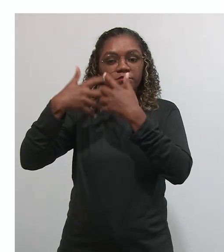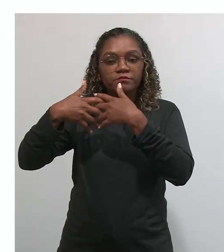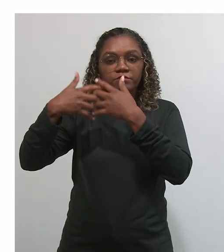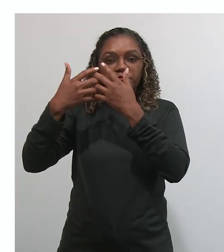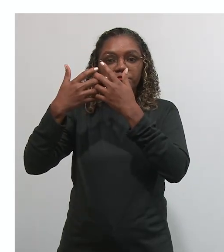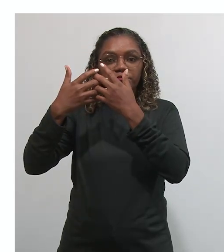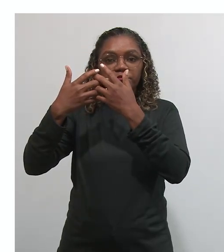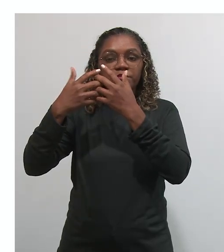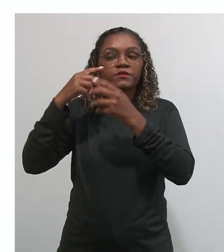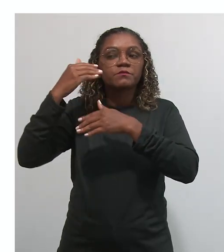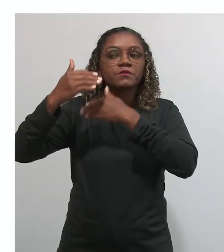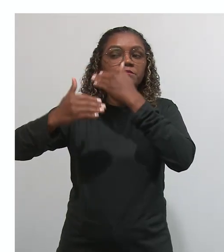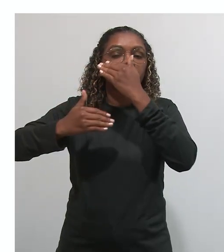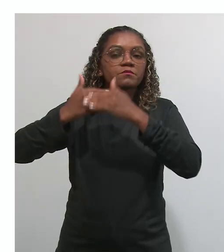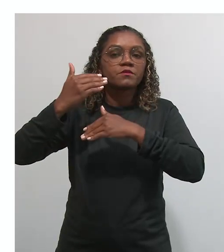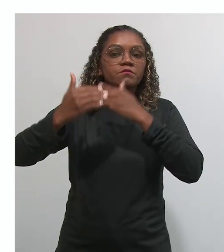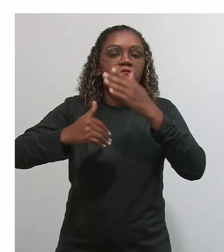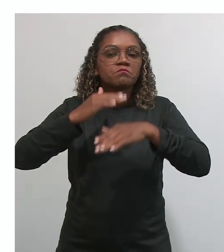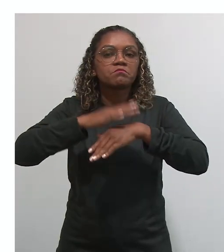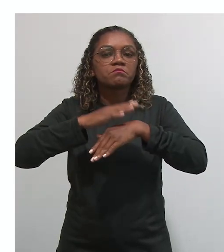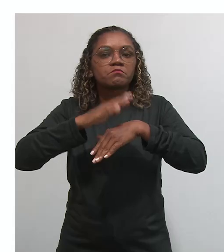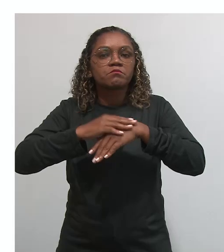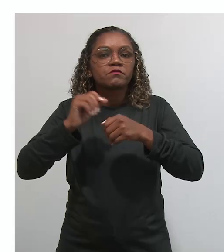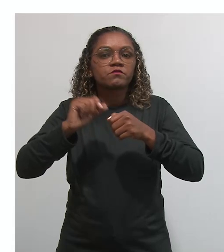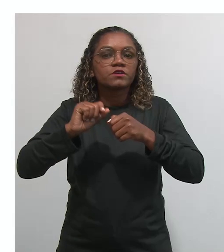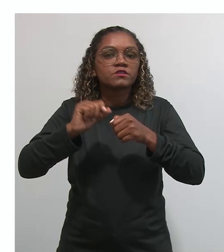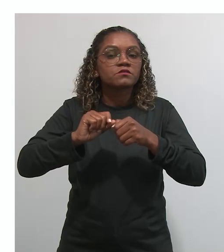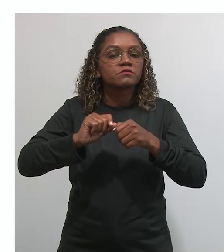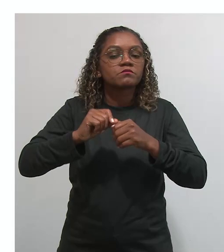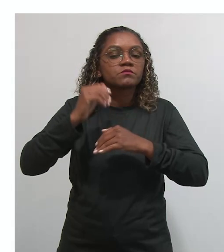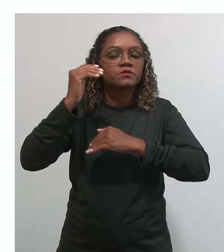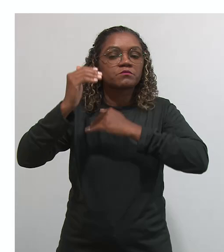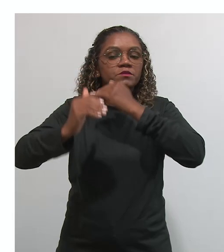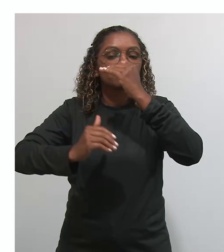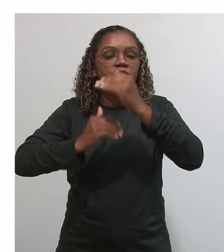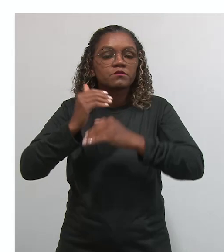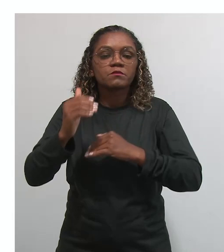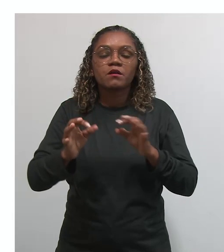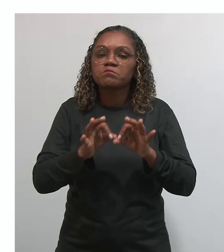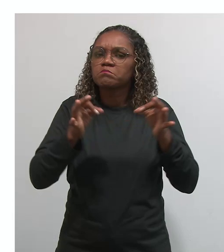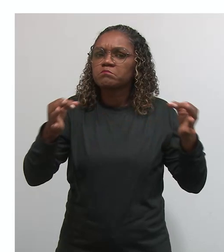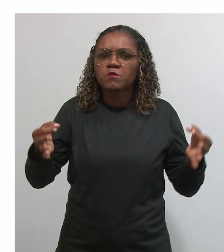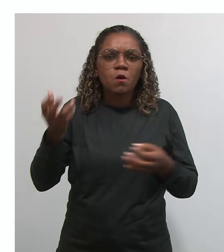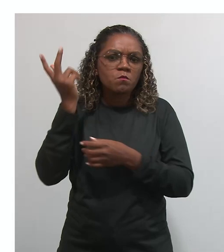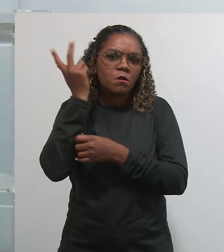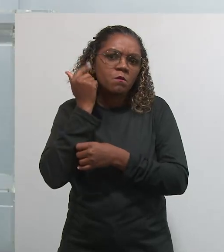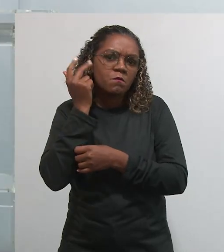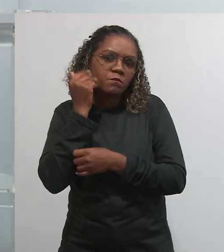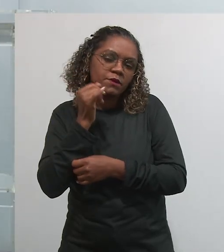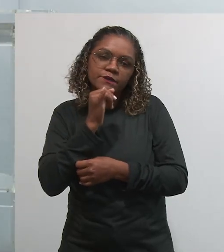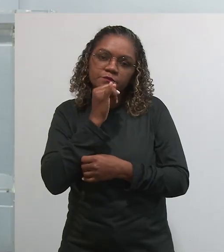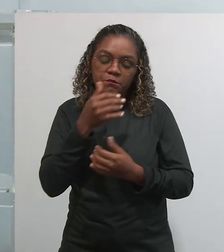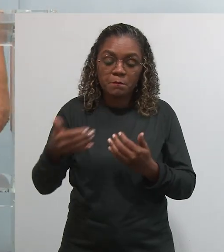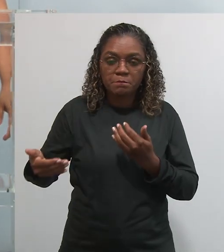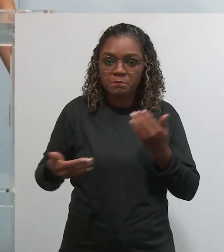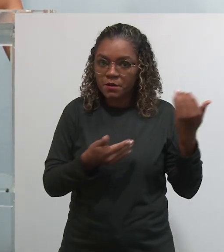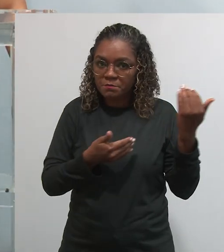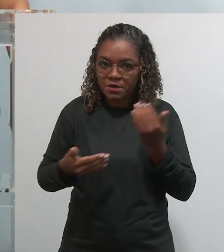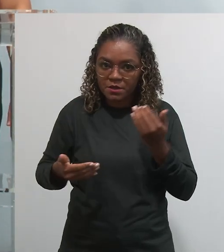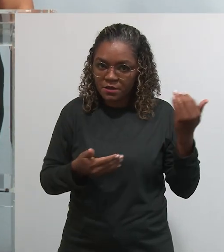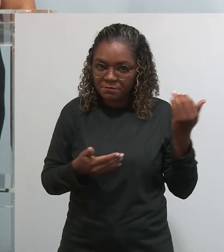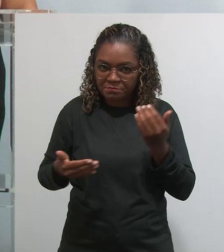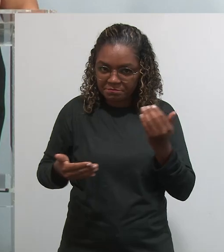reflexões e vou tendo atitudes que são chamadas de atitudes comuns. Os bebês, a